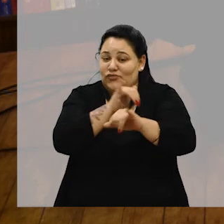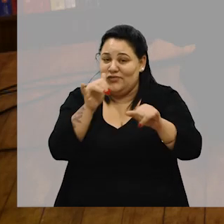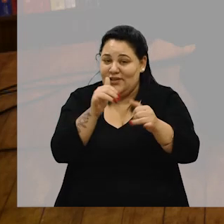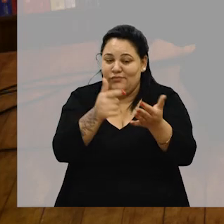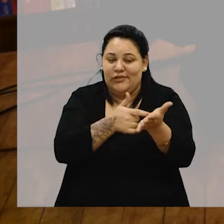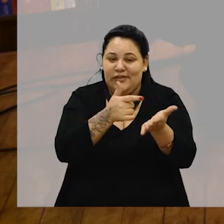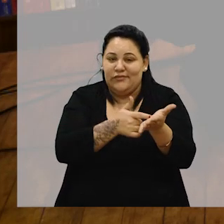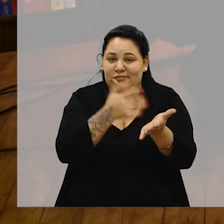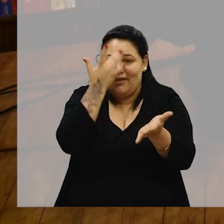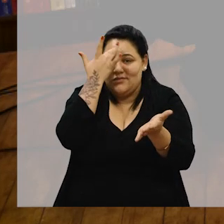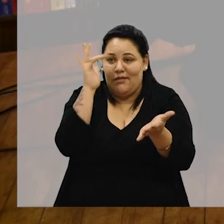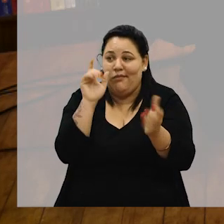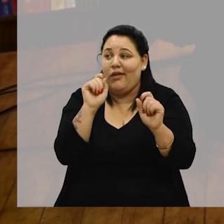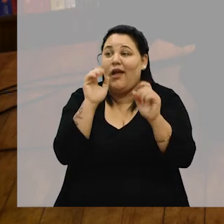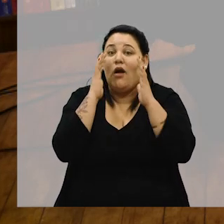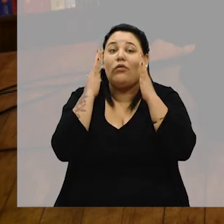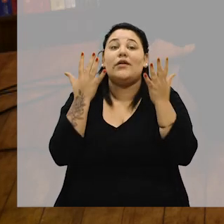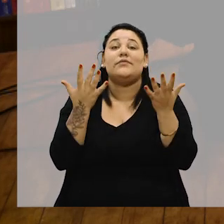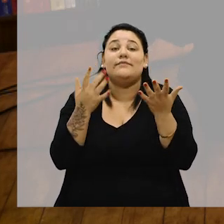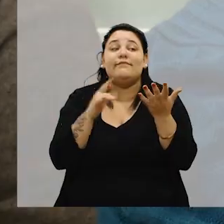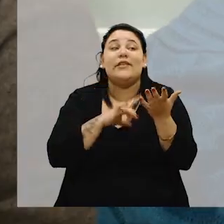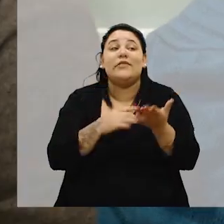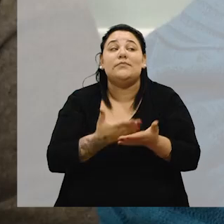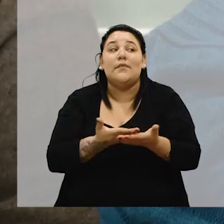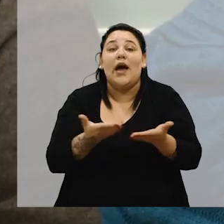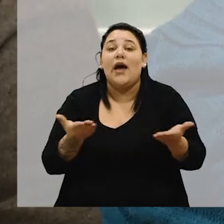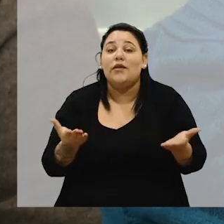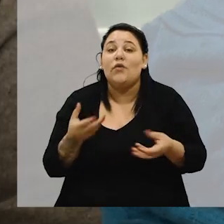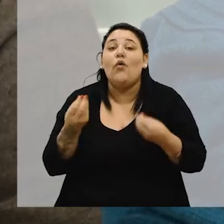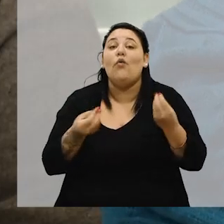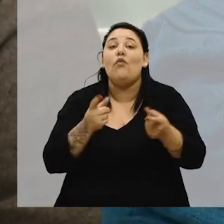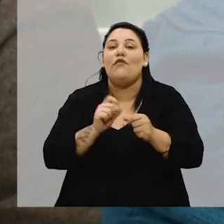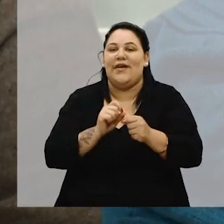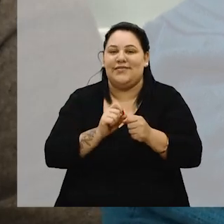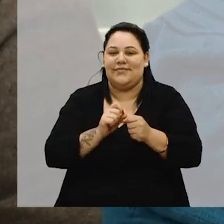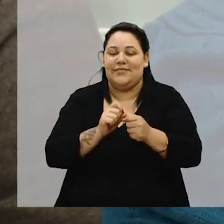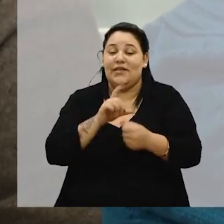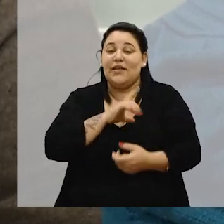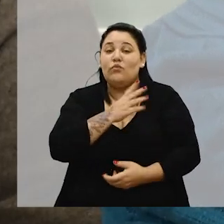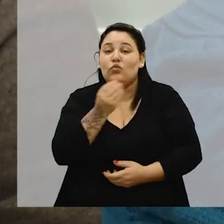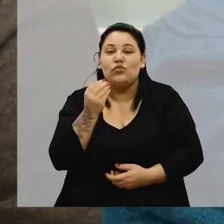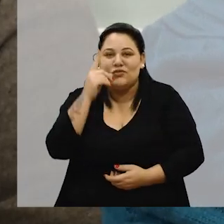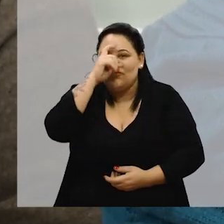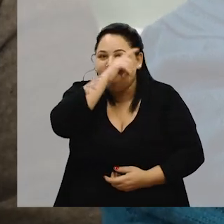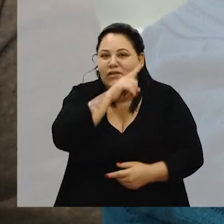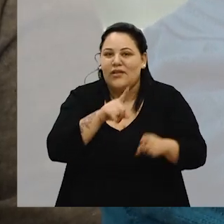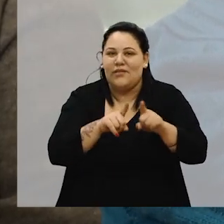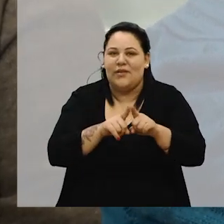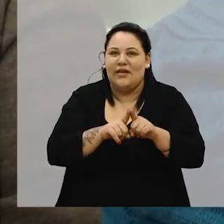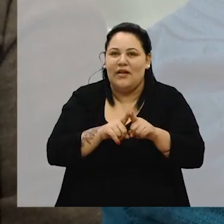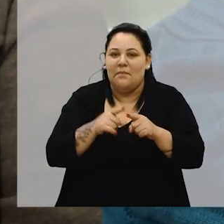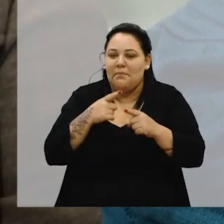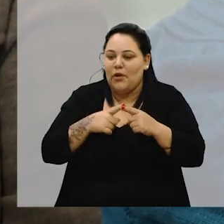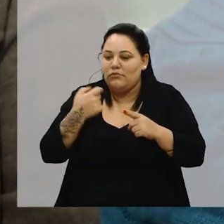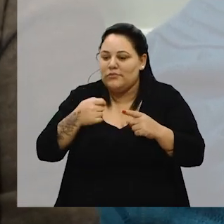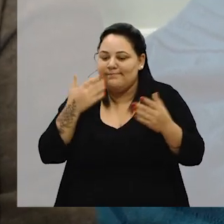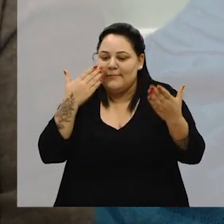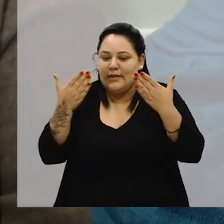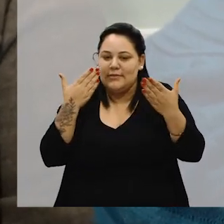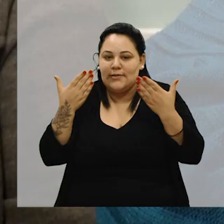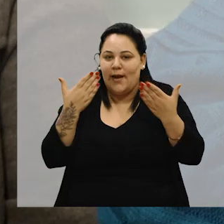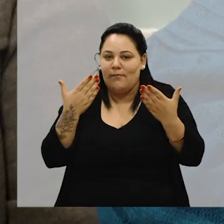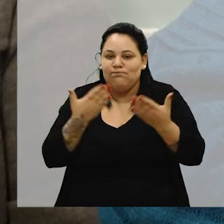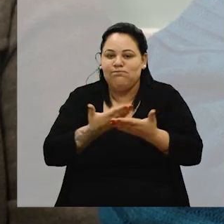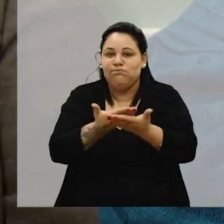uma incógnita, né? O que vai acontecer agora? A gente vai ter espaço? E a gente tem muita dificuldade, até porque a gente